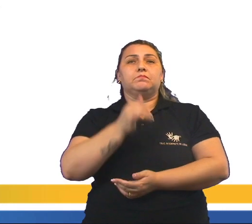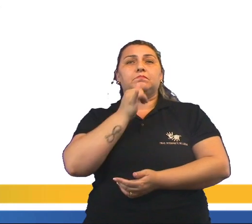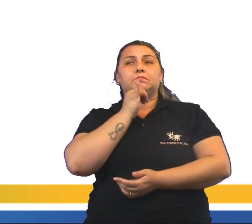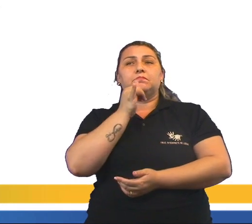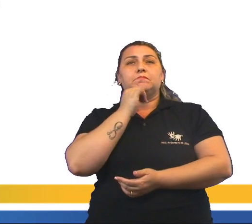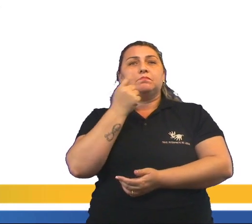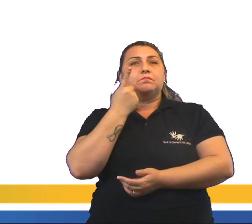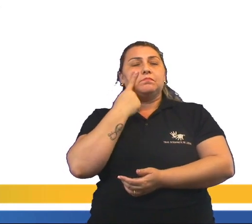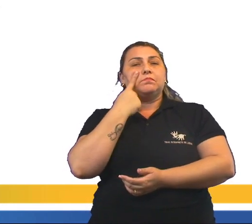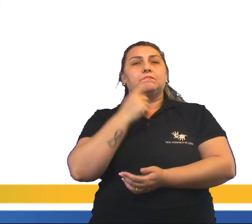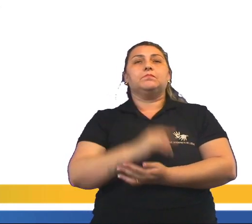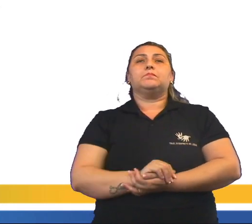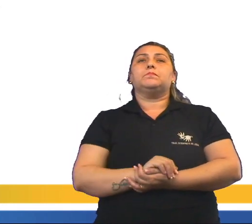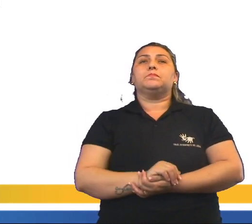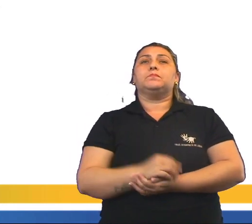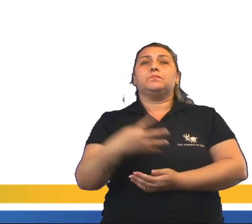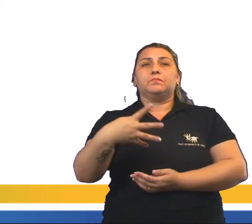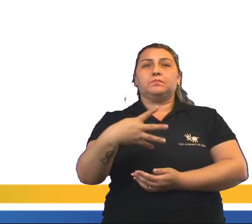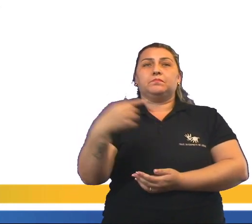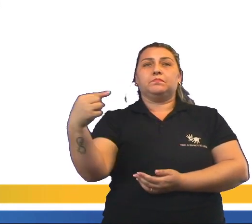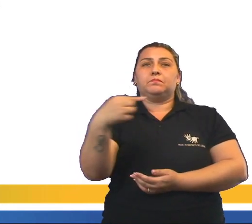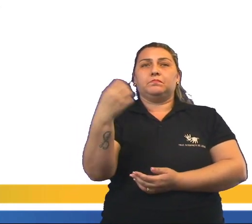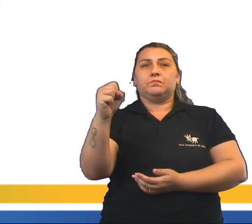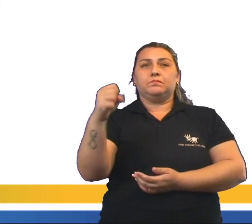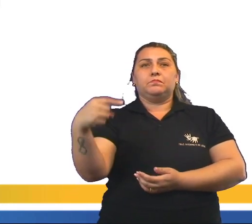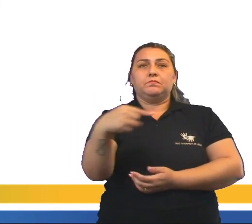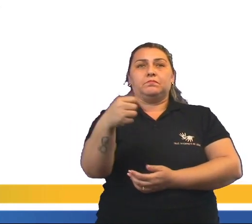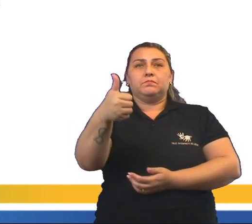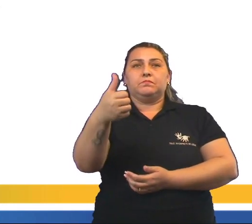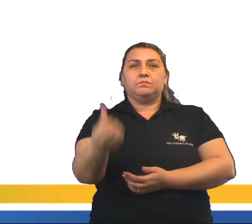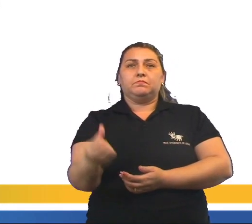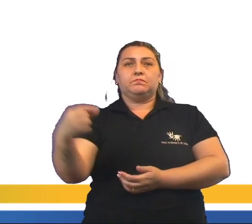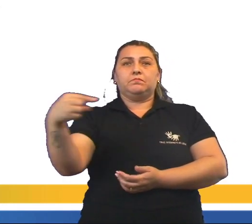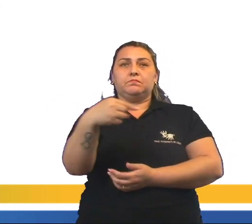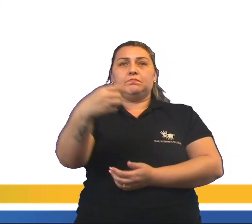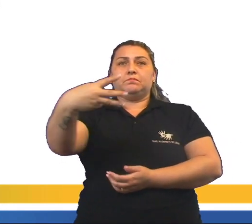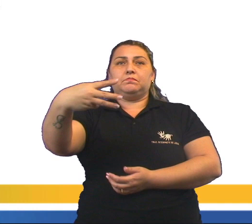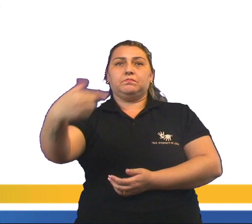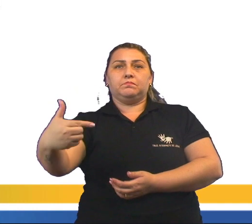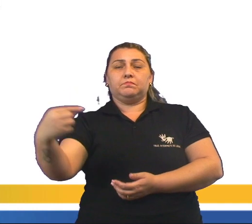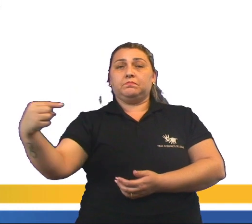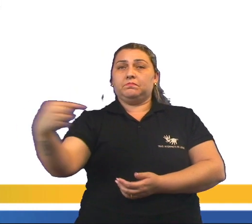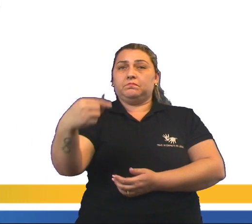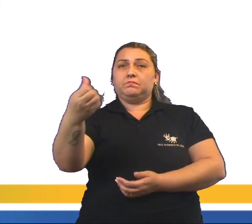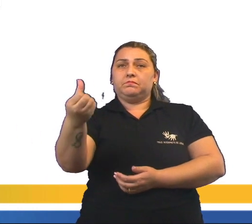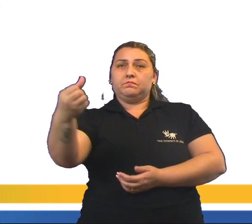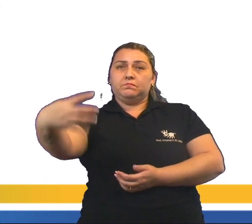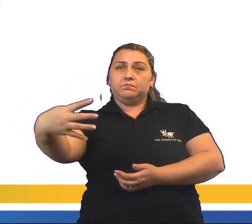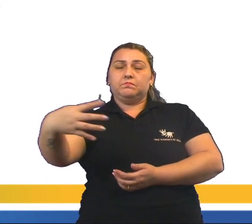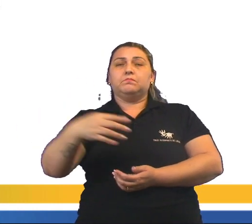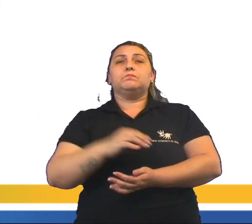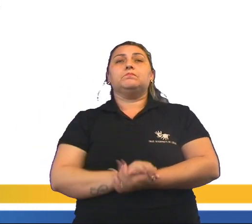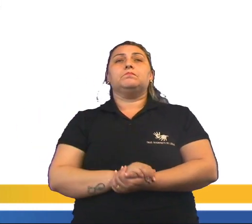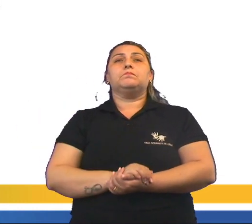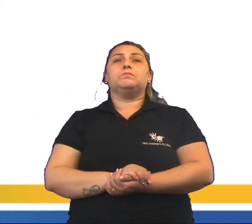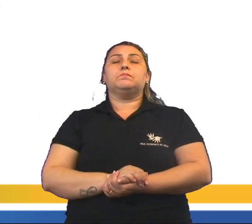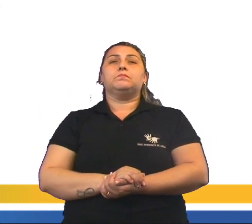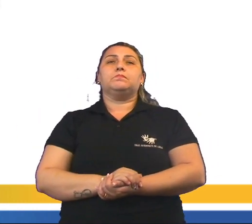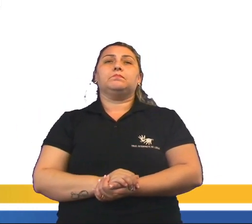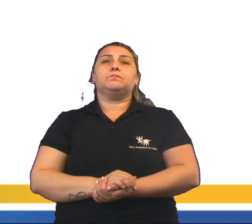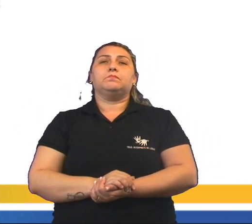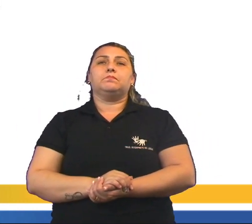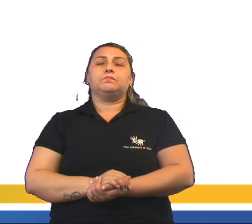Então observa aí que ele vai dizer 4 - 8 - 16 -